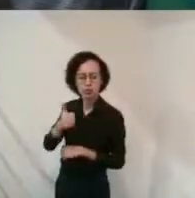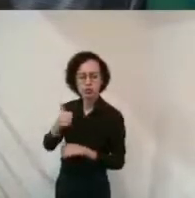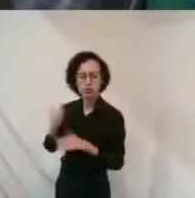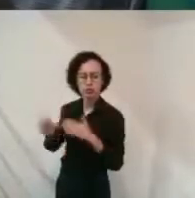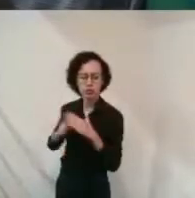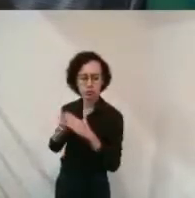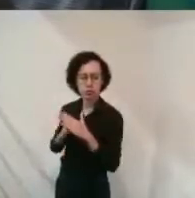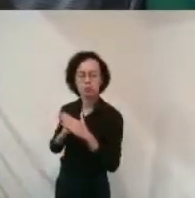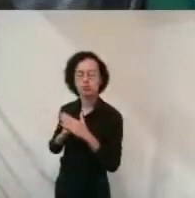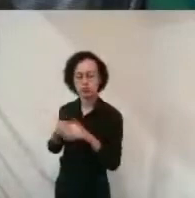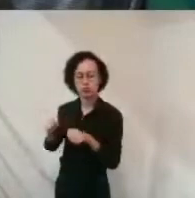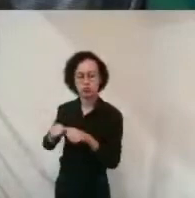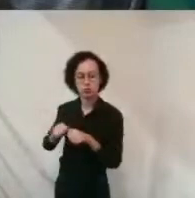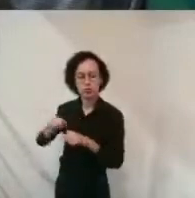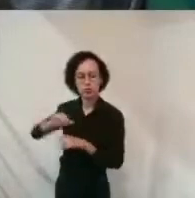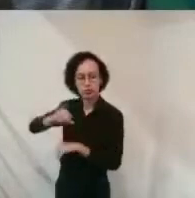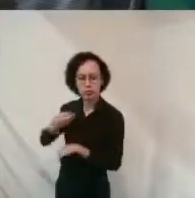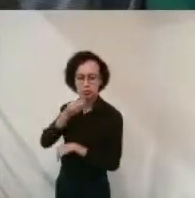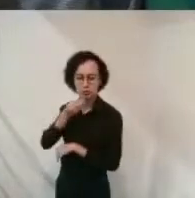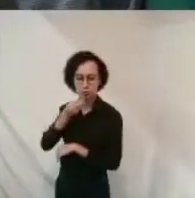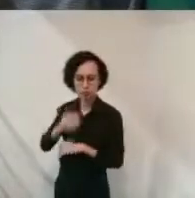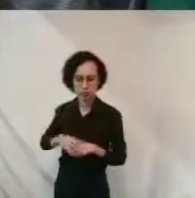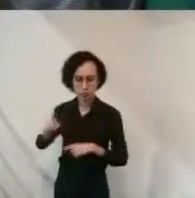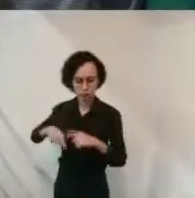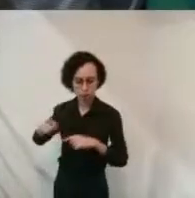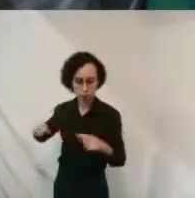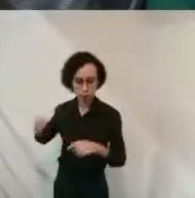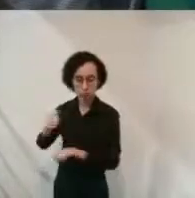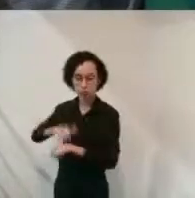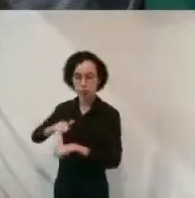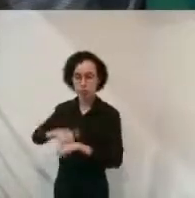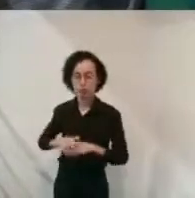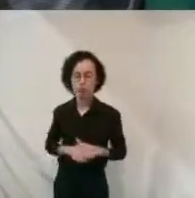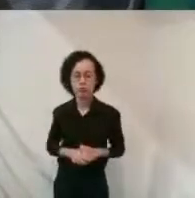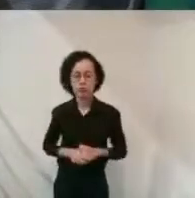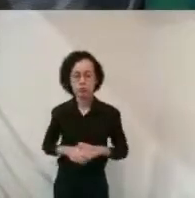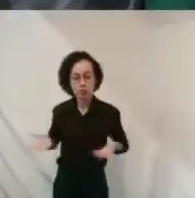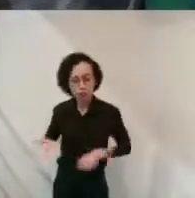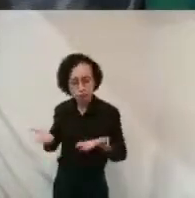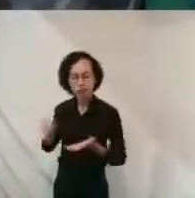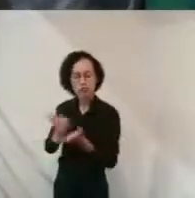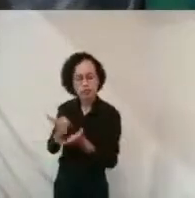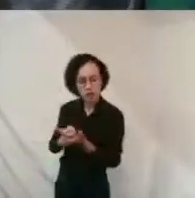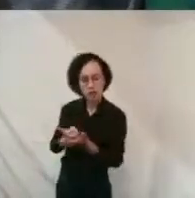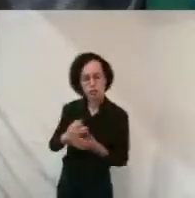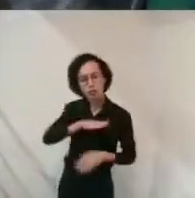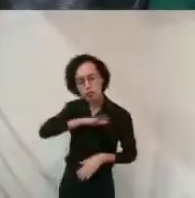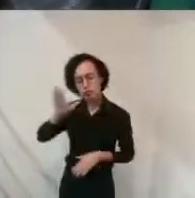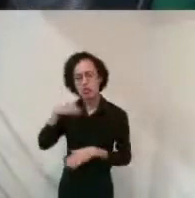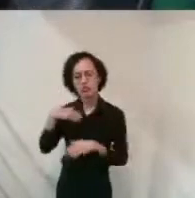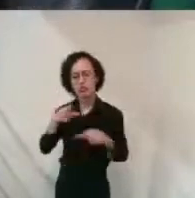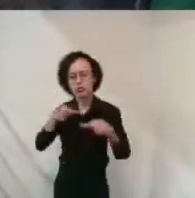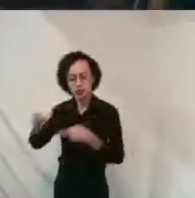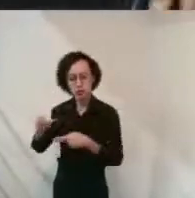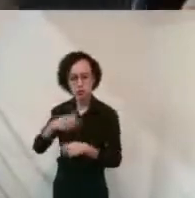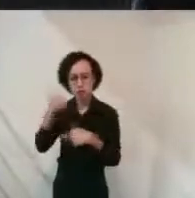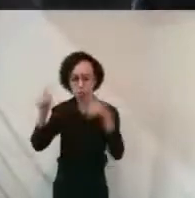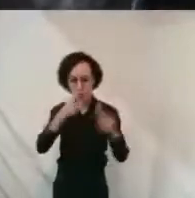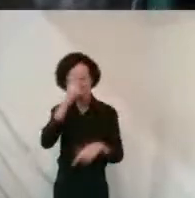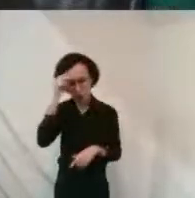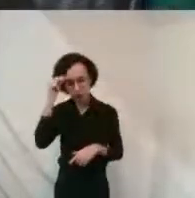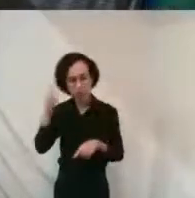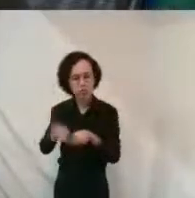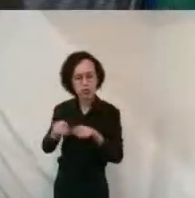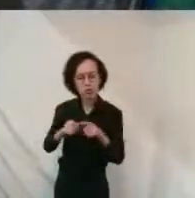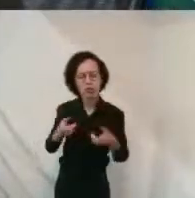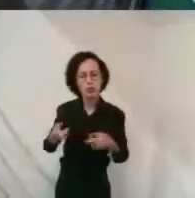algum aproveitamento do resíduo. Então, isso é bom, isso é incentivo. Eu sempre tenho falado para as pessoas visitarem, prefeitos visitarem, para ele